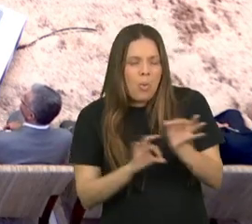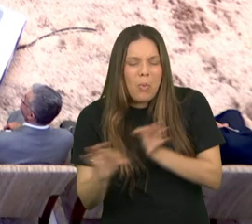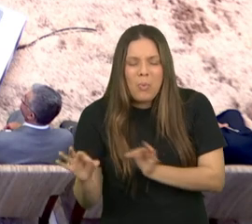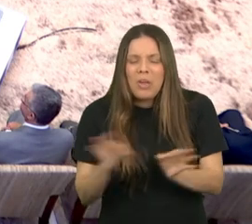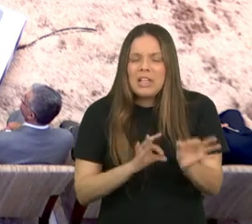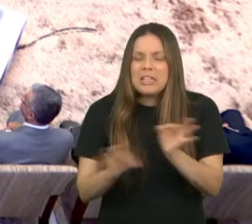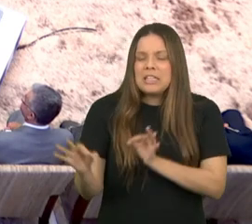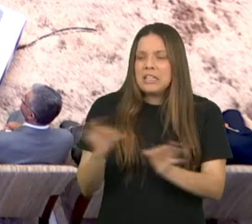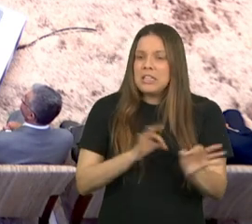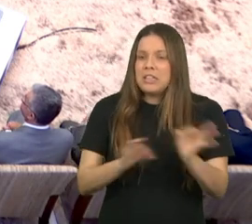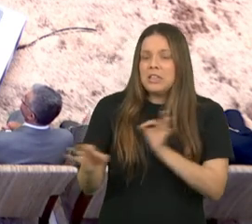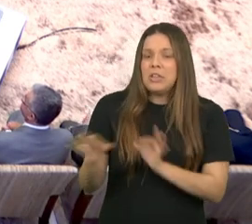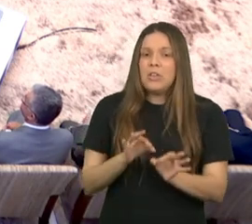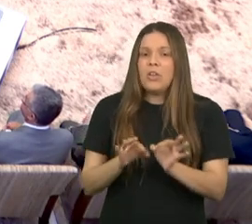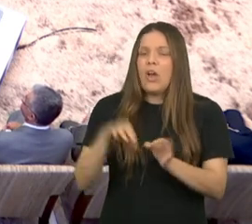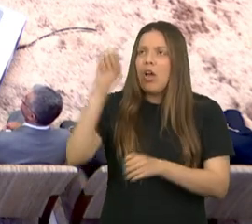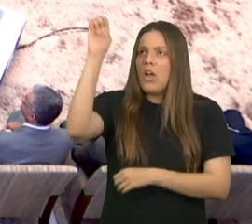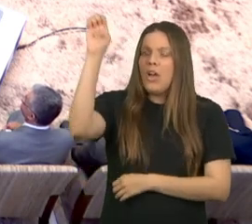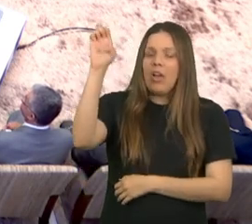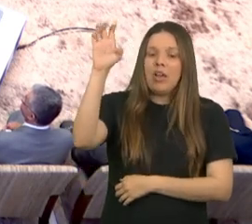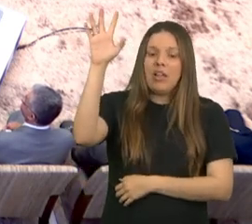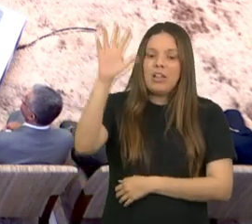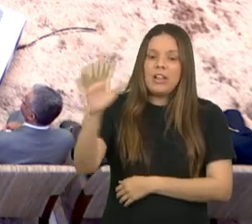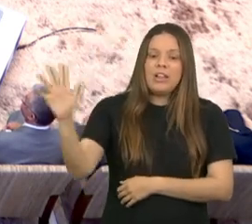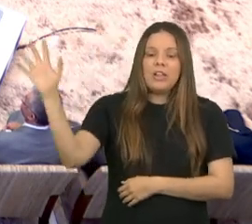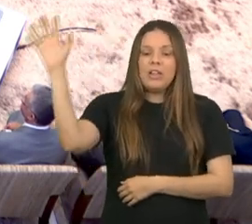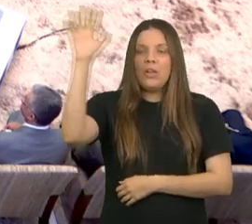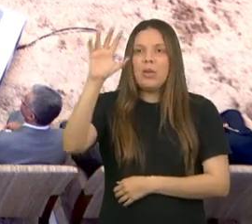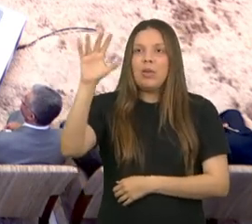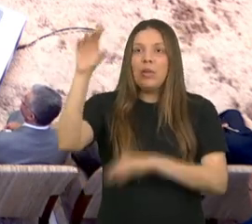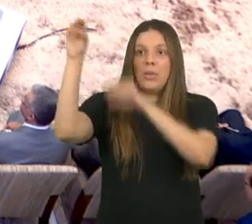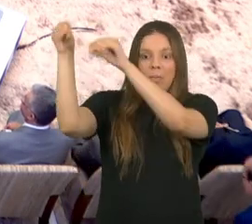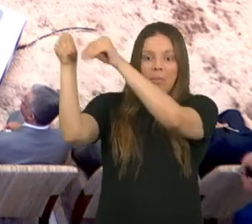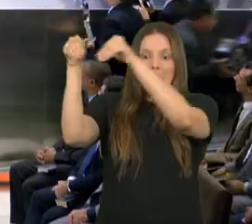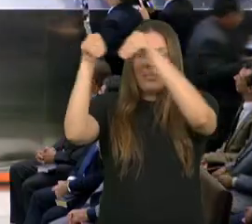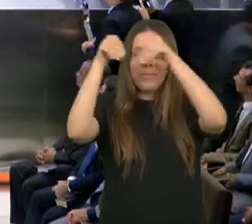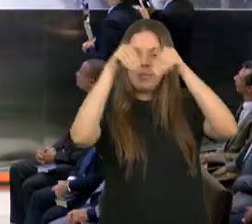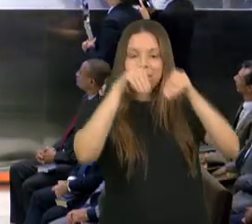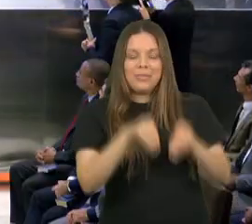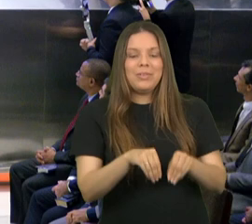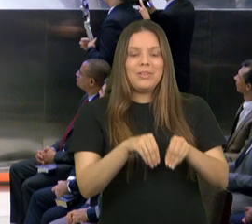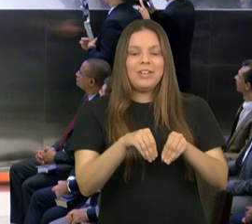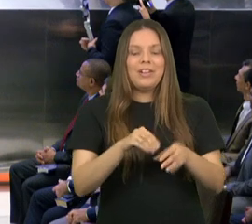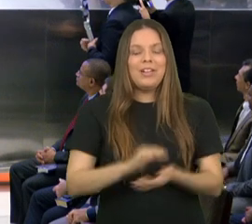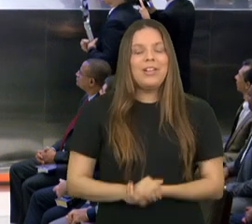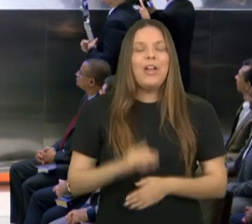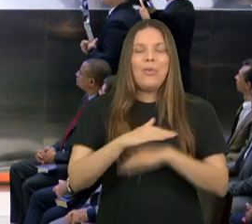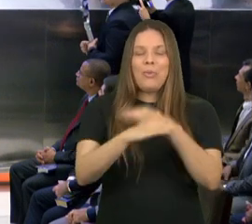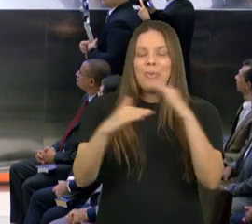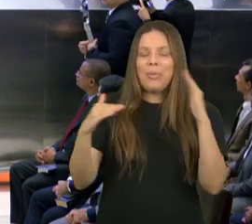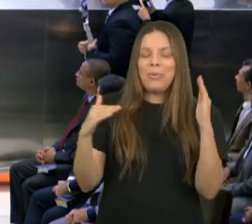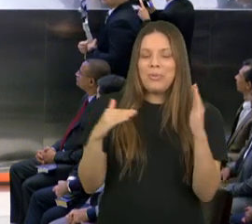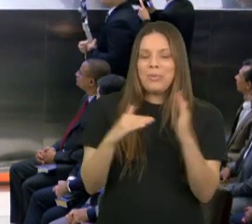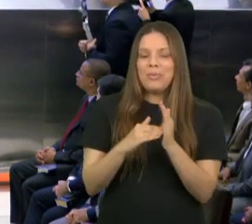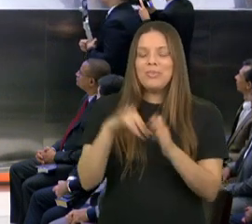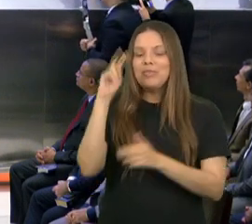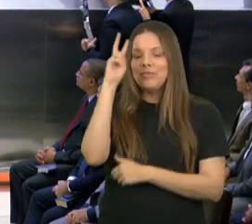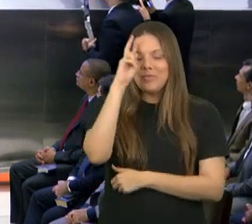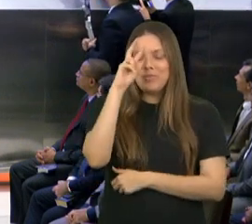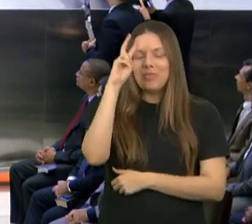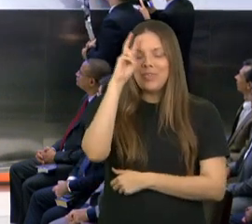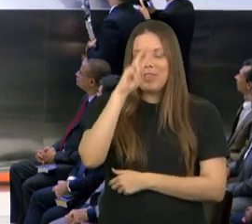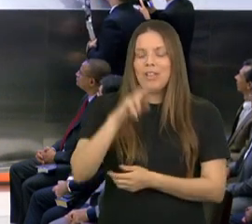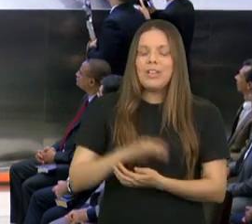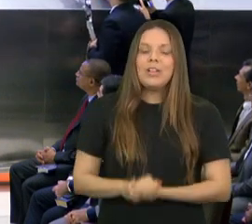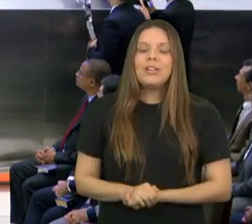Gilberto, para buscar o quadro para a gente, trazer aqui. Então, tem toda uma história esse quadro. E espero que ela sintetize